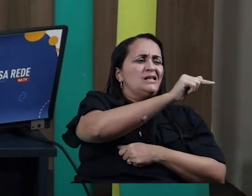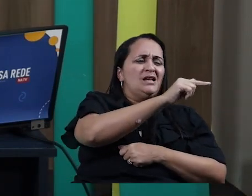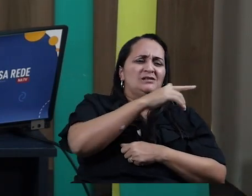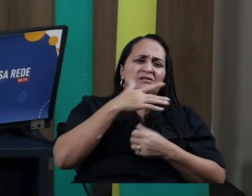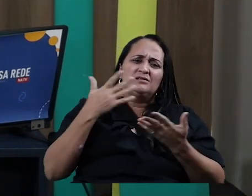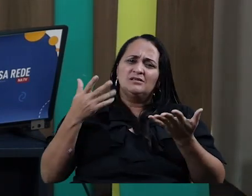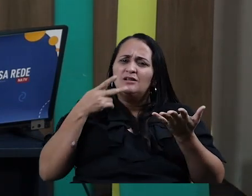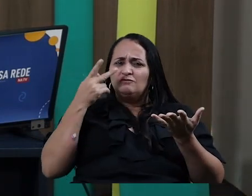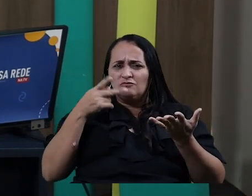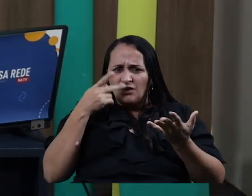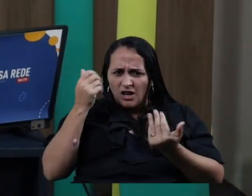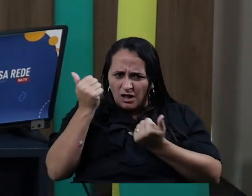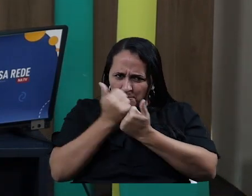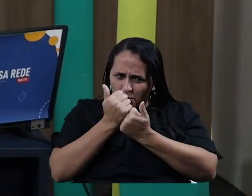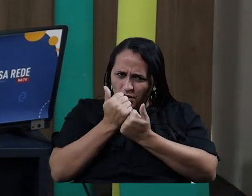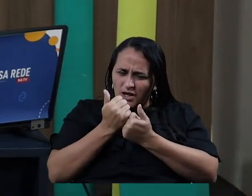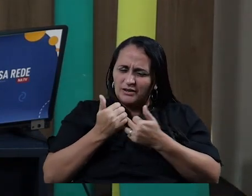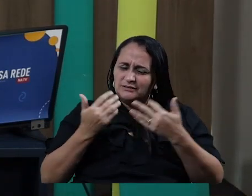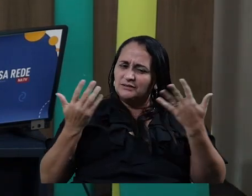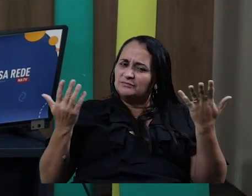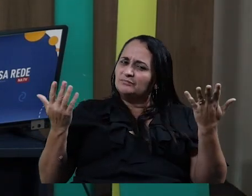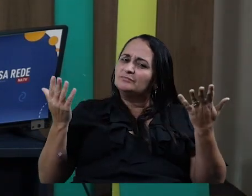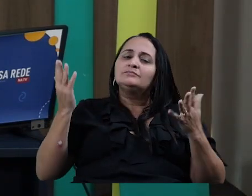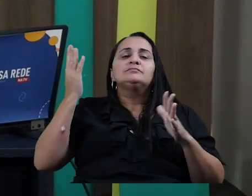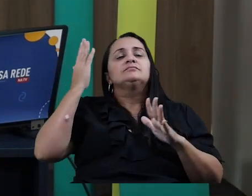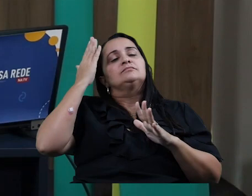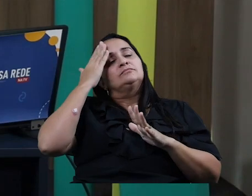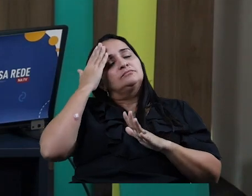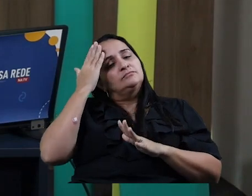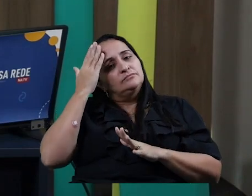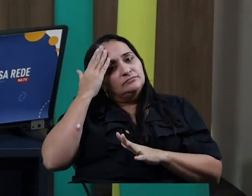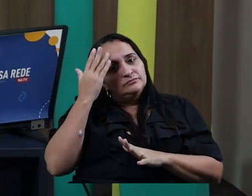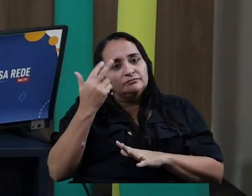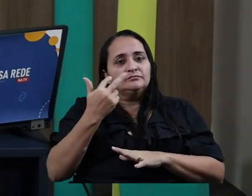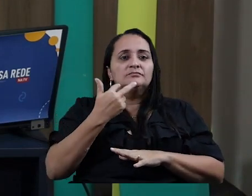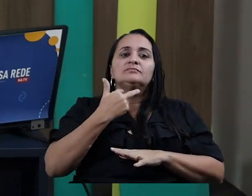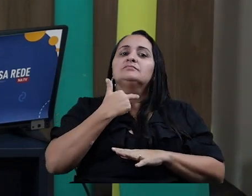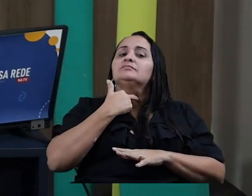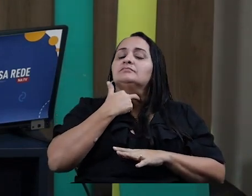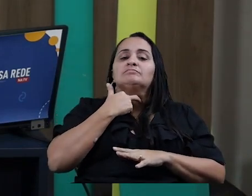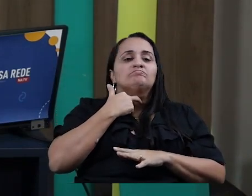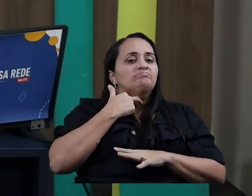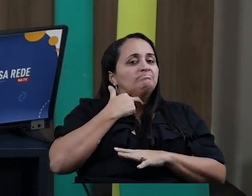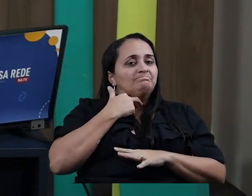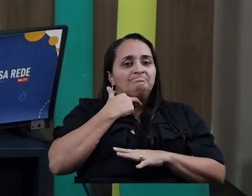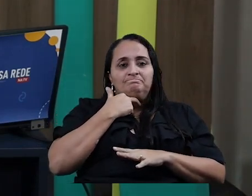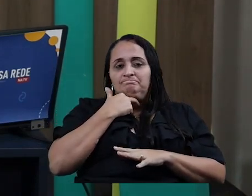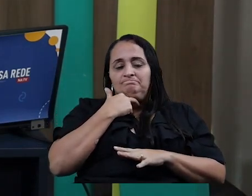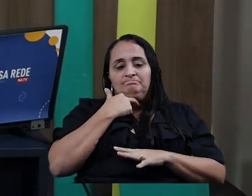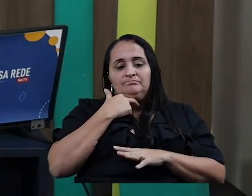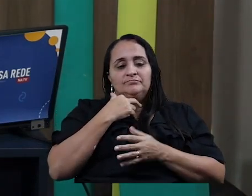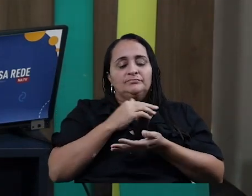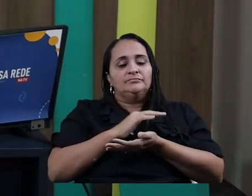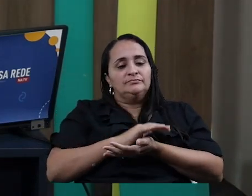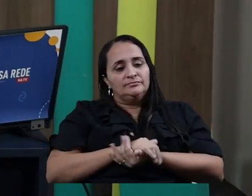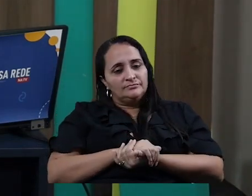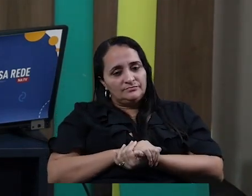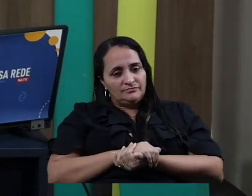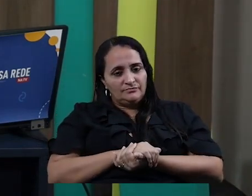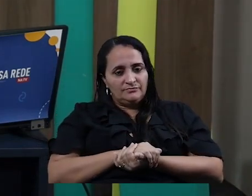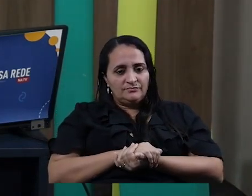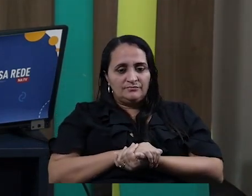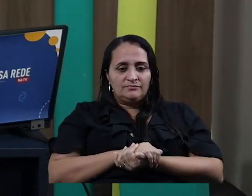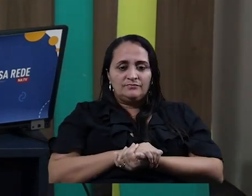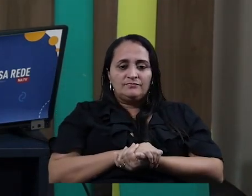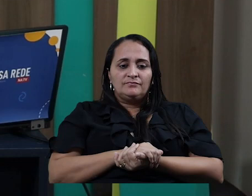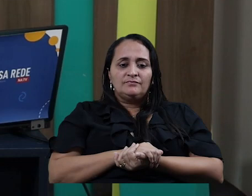foi apoiada na fala. E a gente sabe que jamais na vida a gente deve apoiar